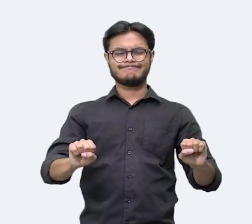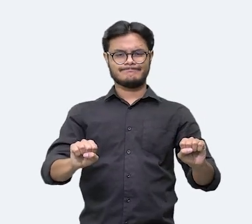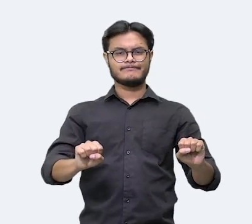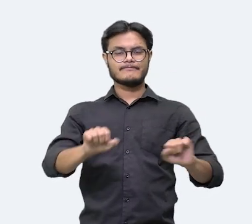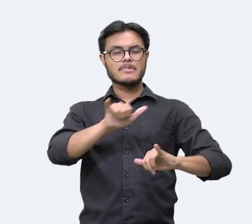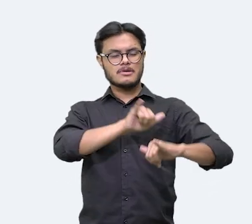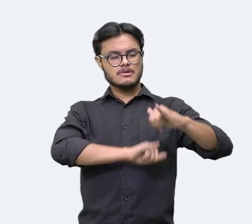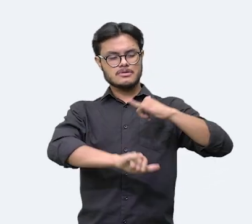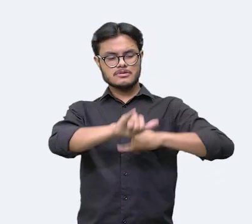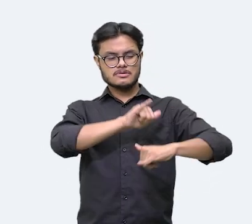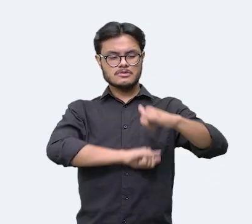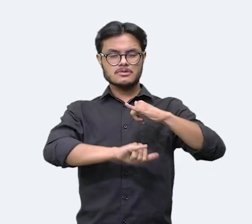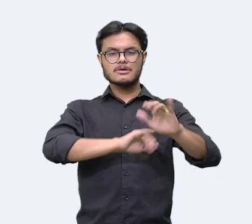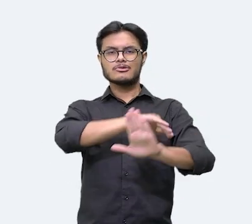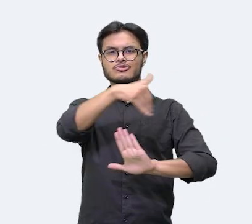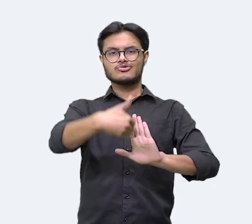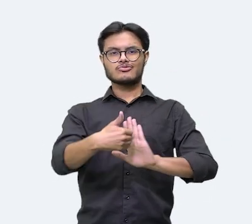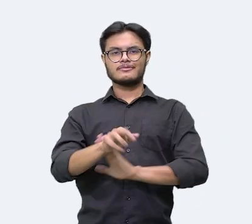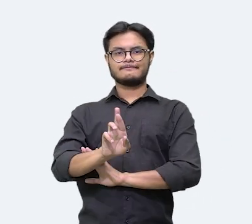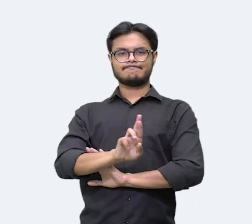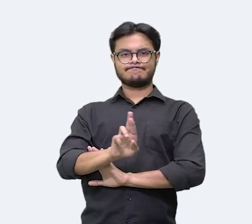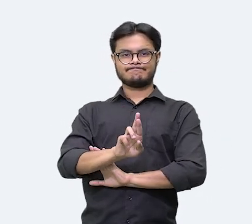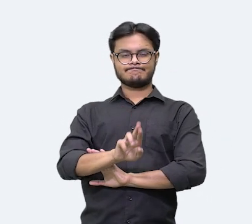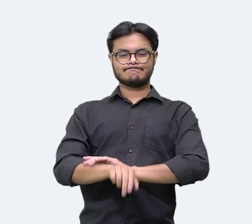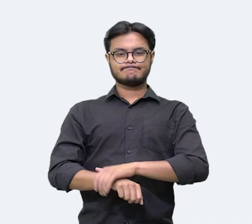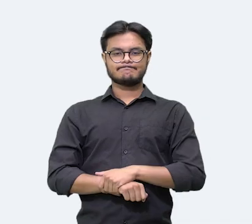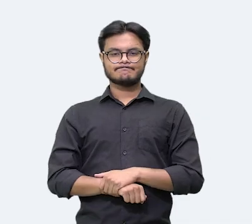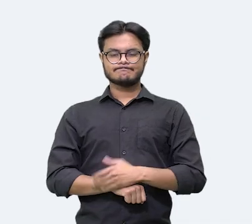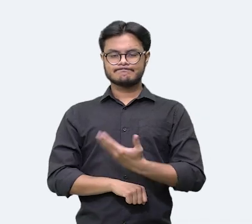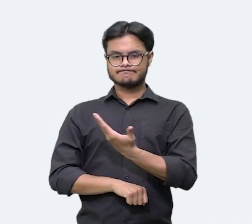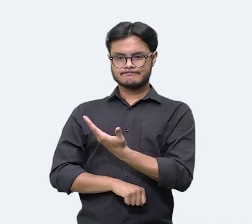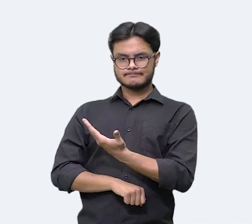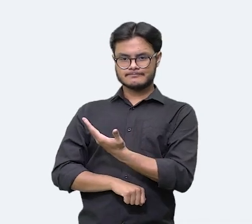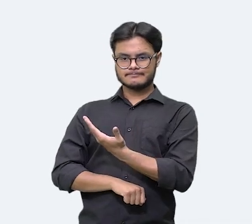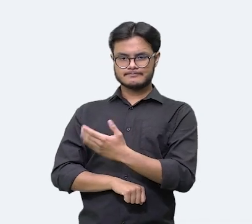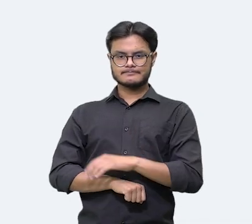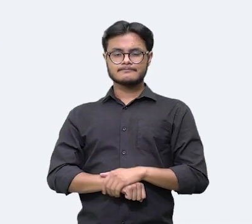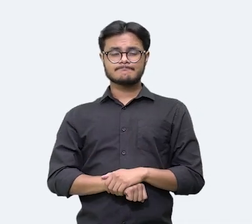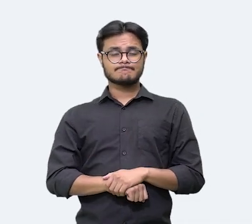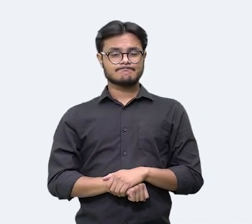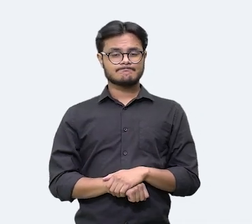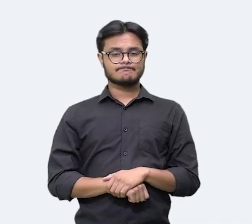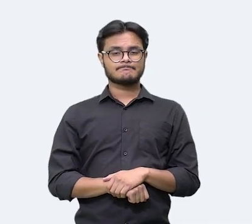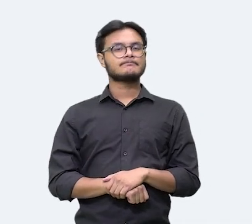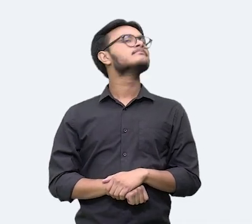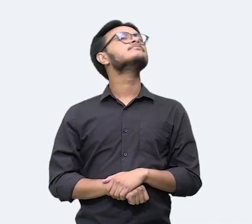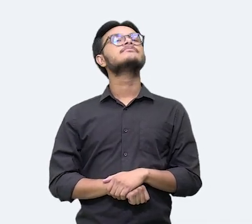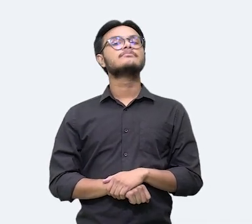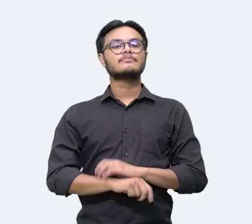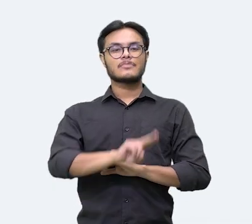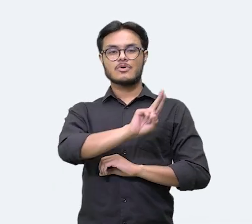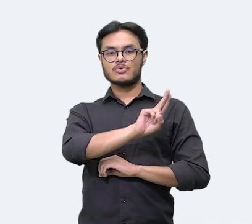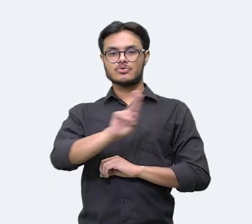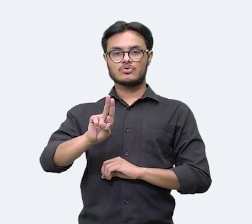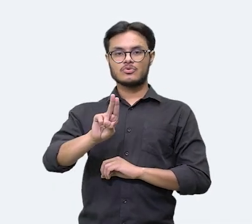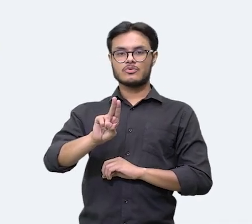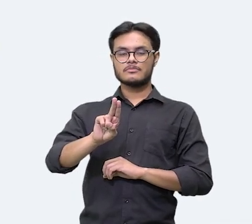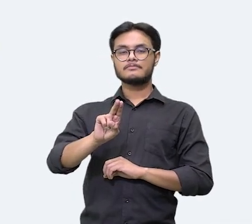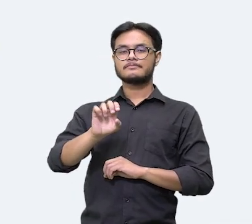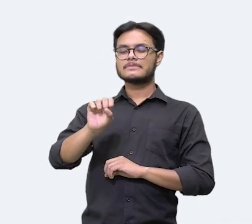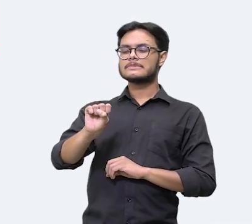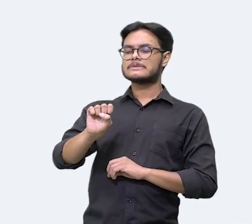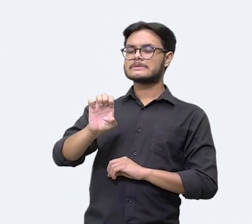está passando por todos os resistores, a mesma coisa aqui nesse outro. A mesma corrente está passando por todos eles. Então eles estão associados em